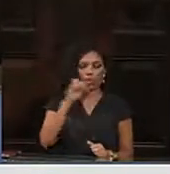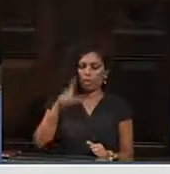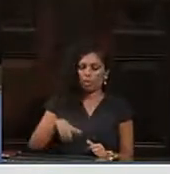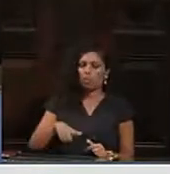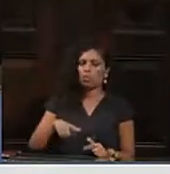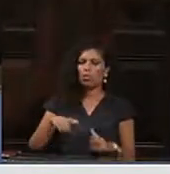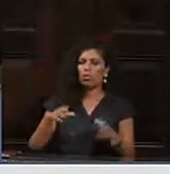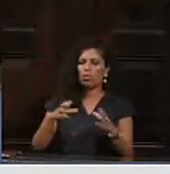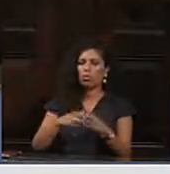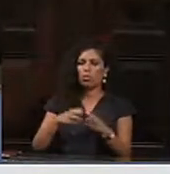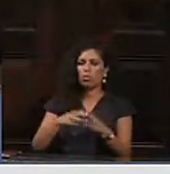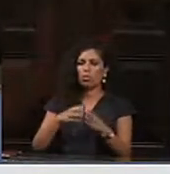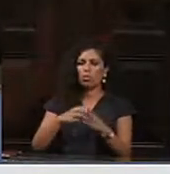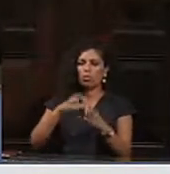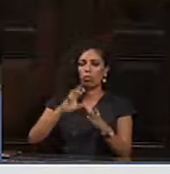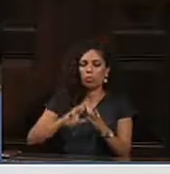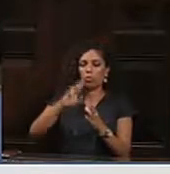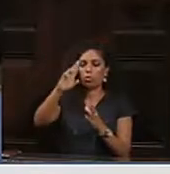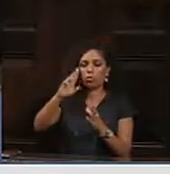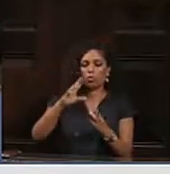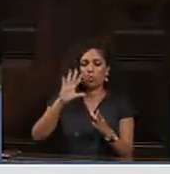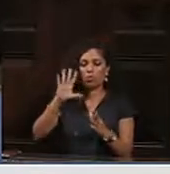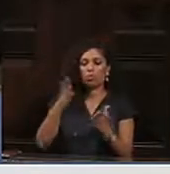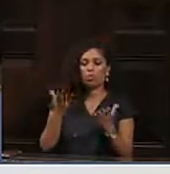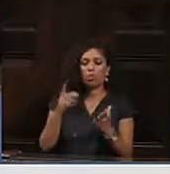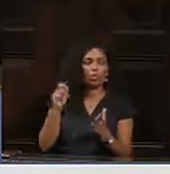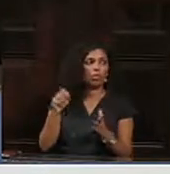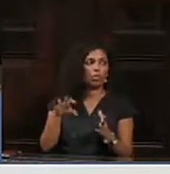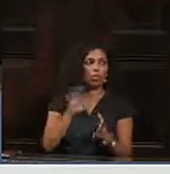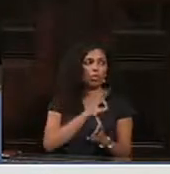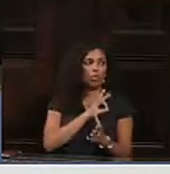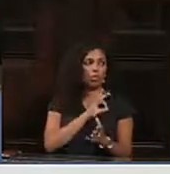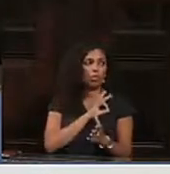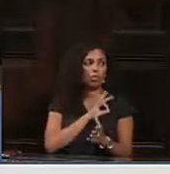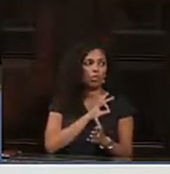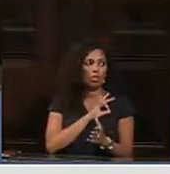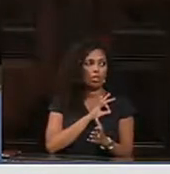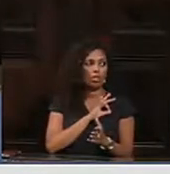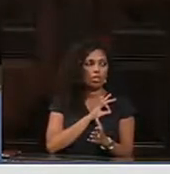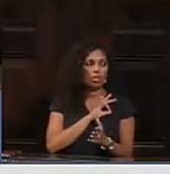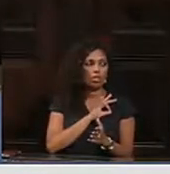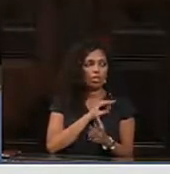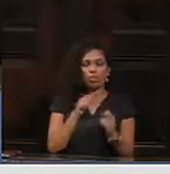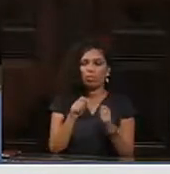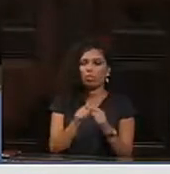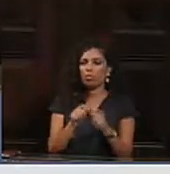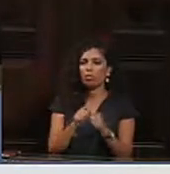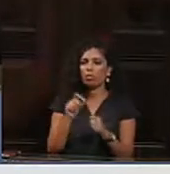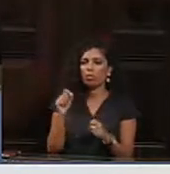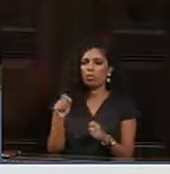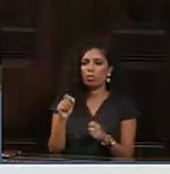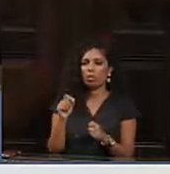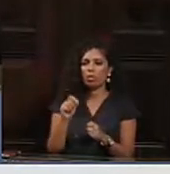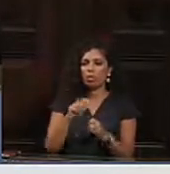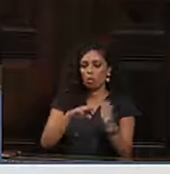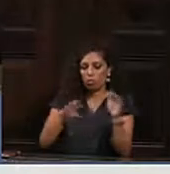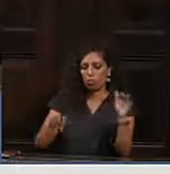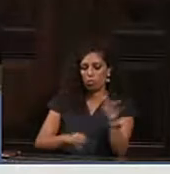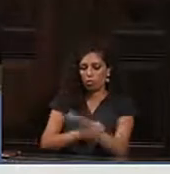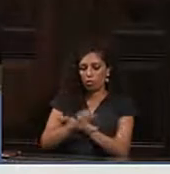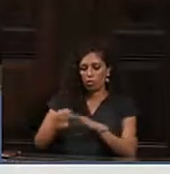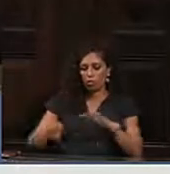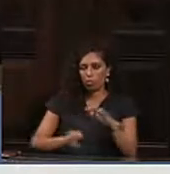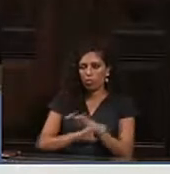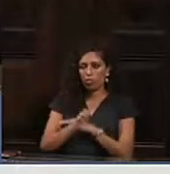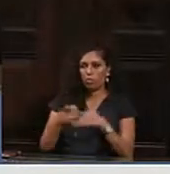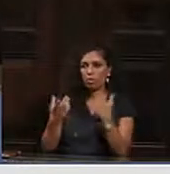instituição. Só que hoje estão querendo fazer a polícia militar? Não, estão querendo não. A polícia militar hoje, Dino, é uma empresa de segurança de